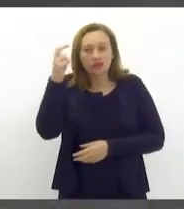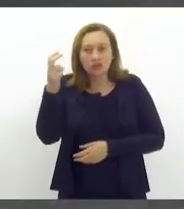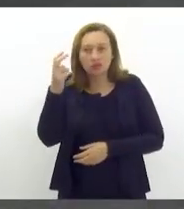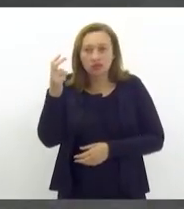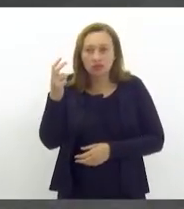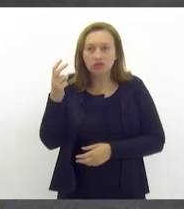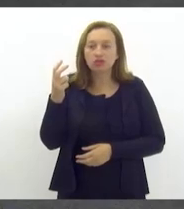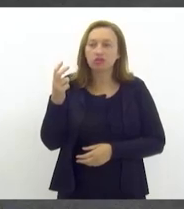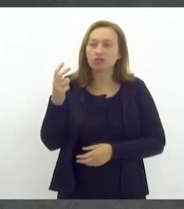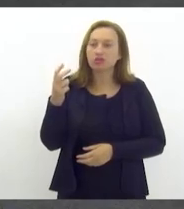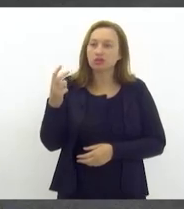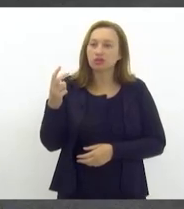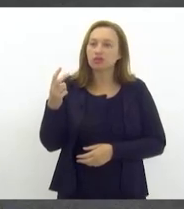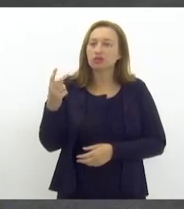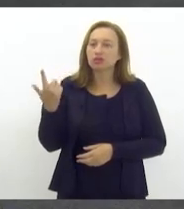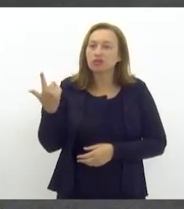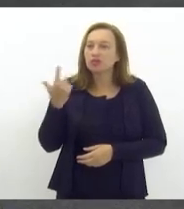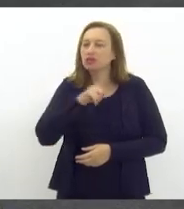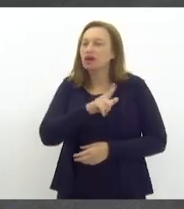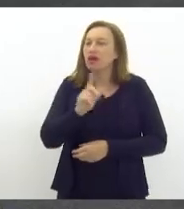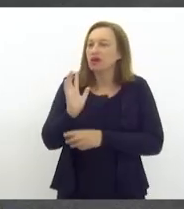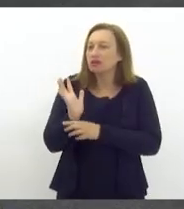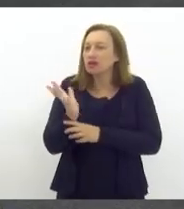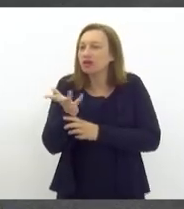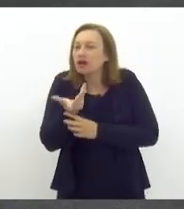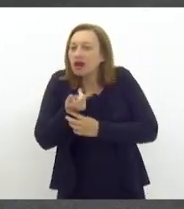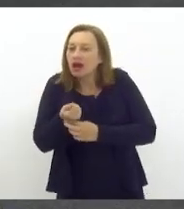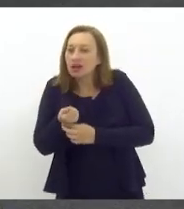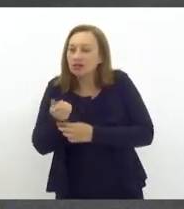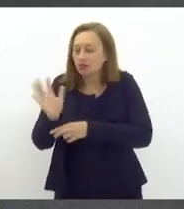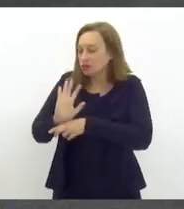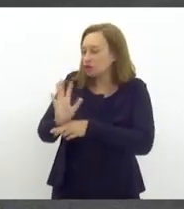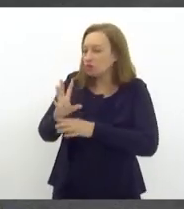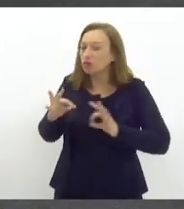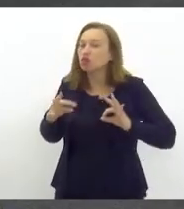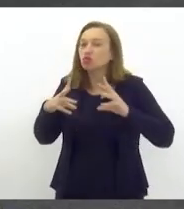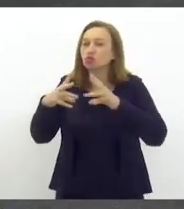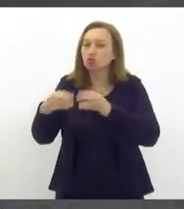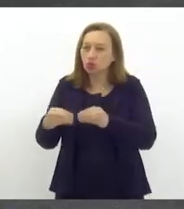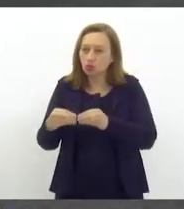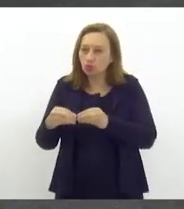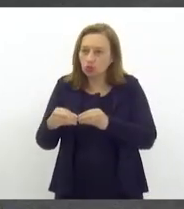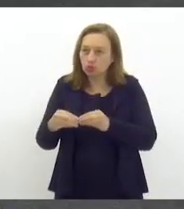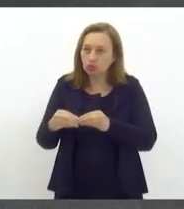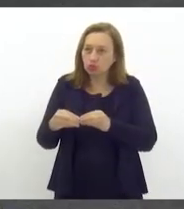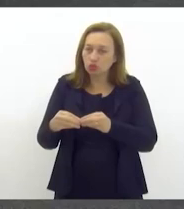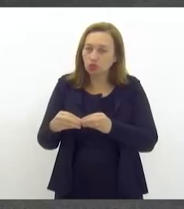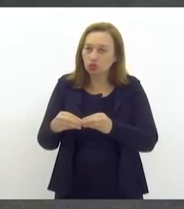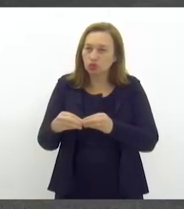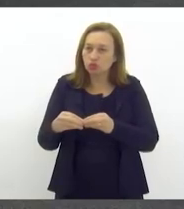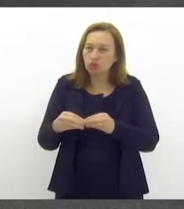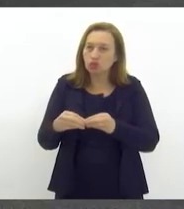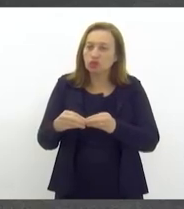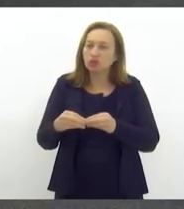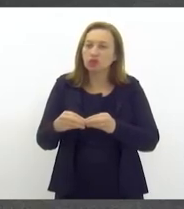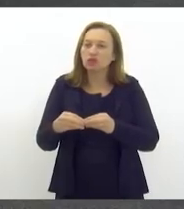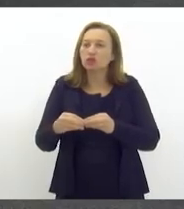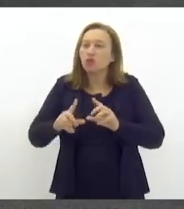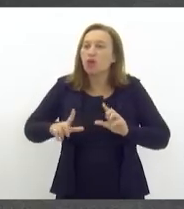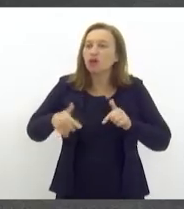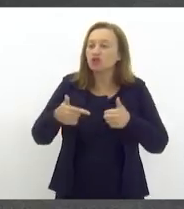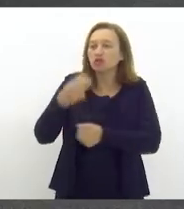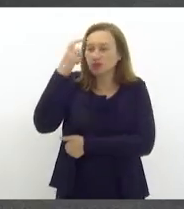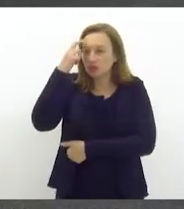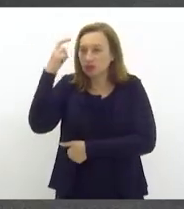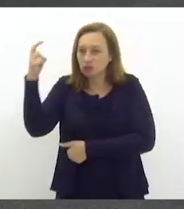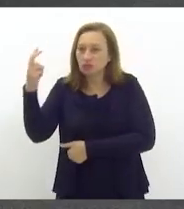muito, e a arte, o cinema, enfim, todos aqueles elementos em que a expressão cultural também